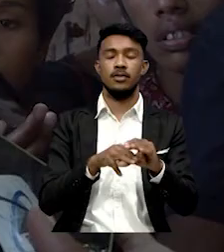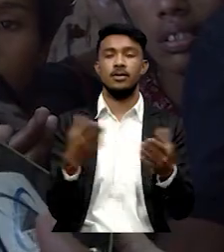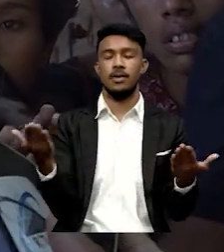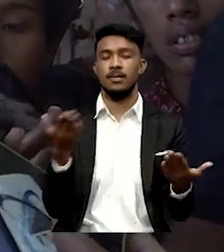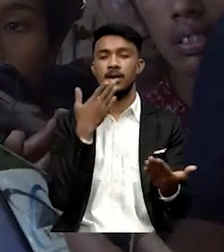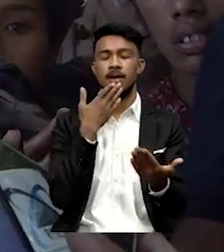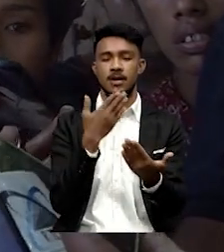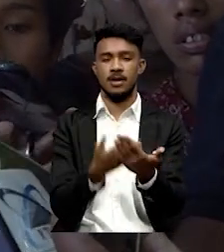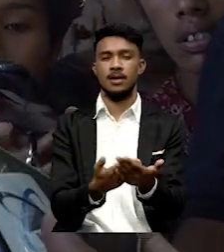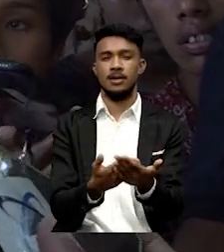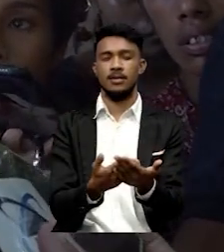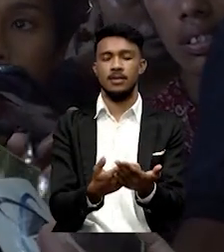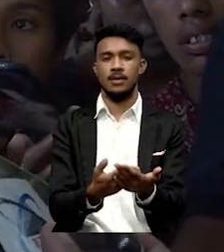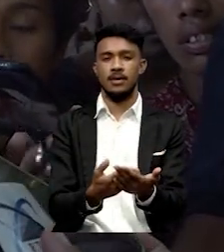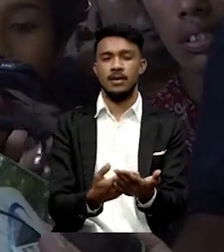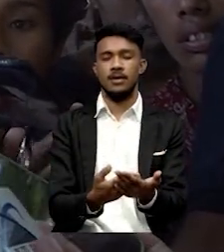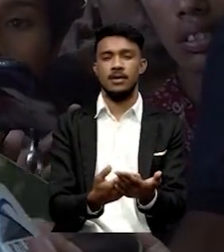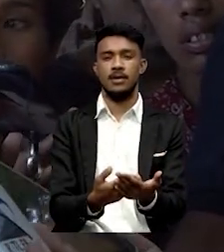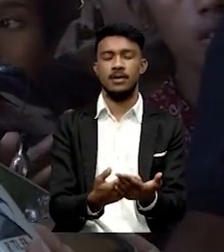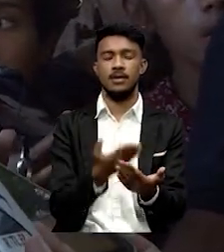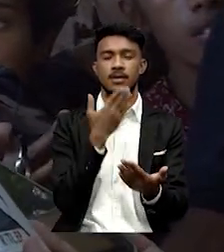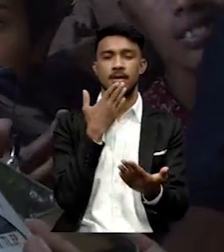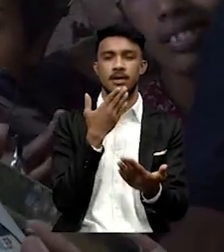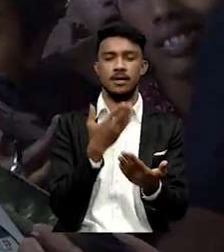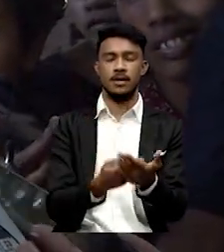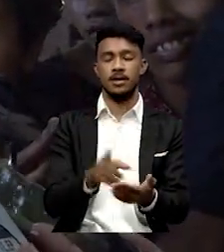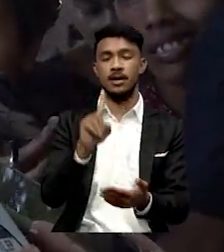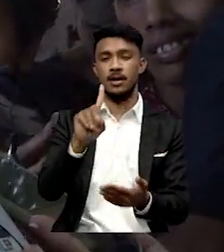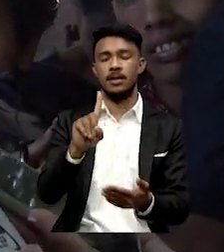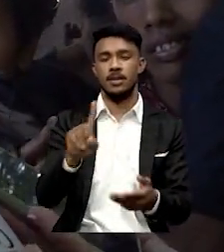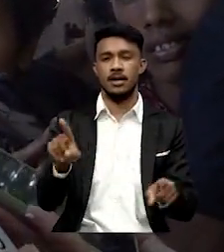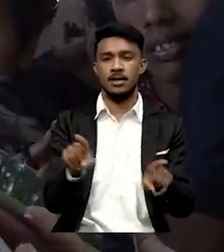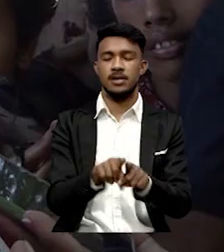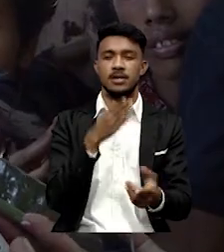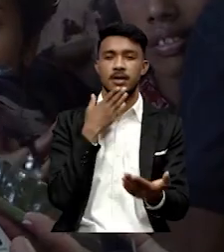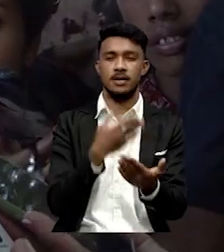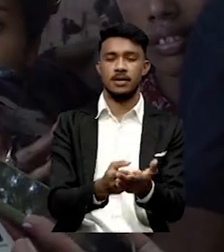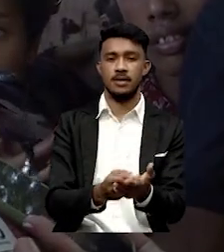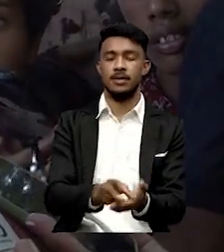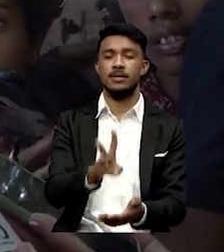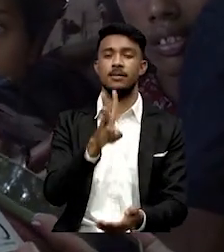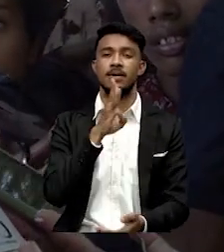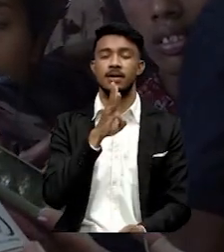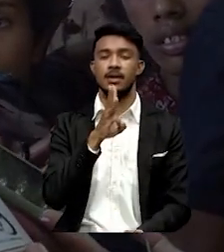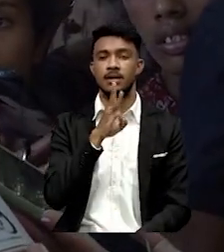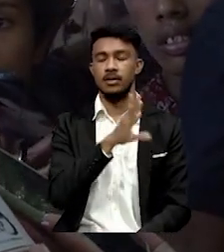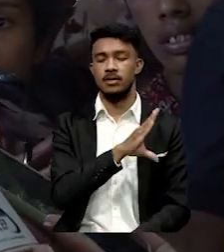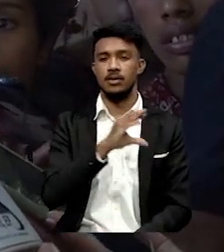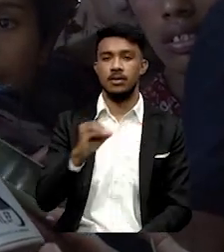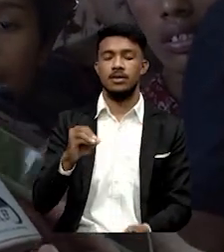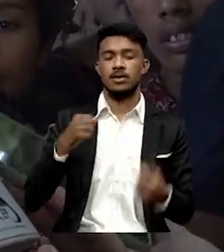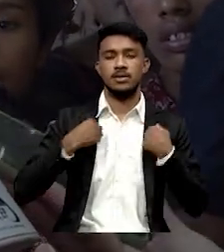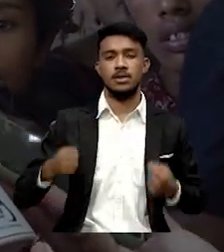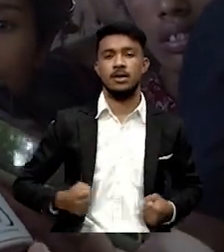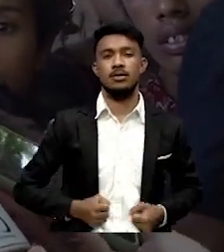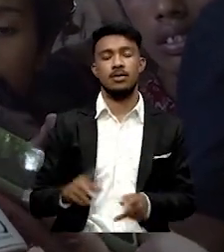kliu, qualidade ida maka qualidade saneamento, qualidade saúde